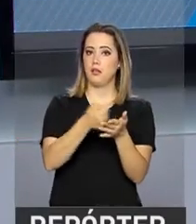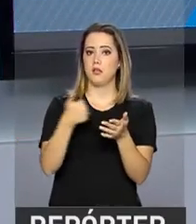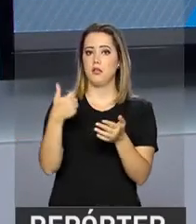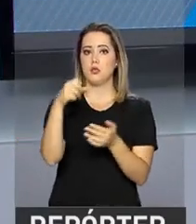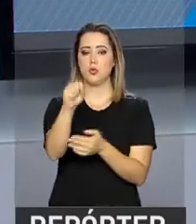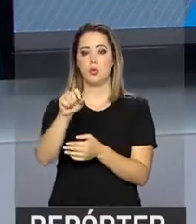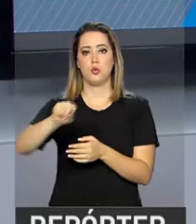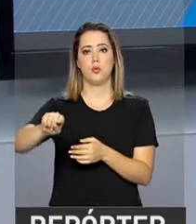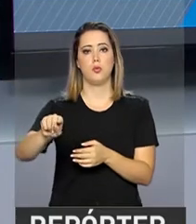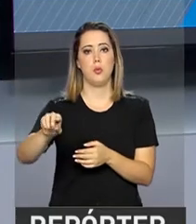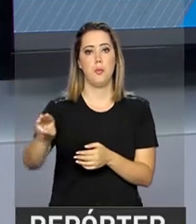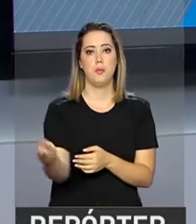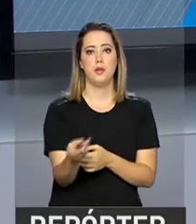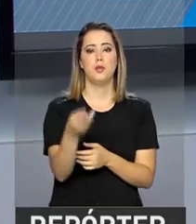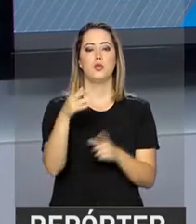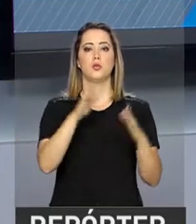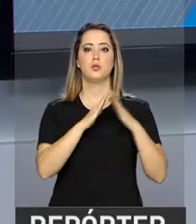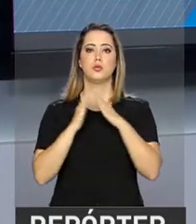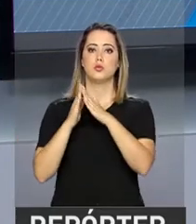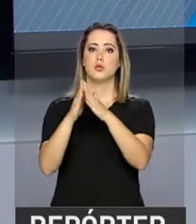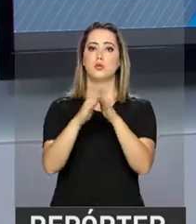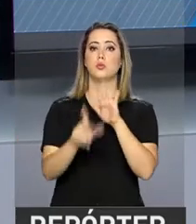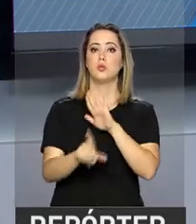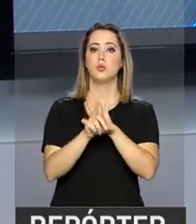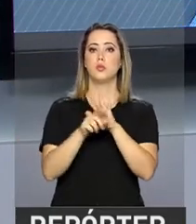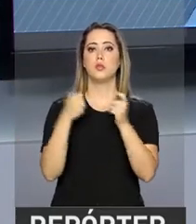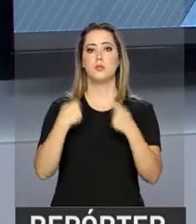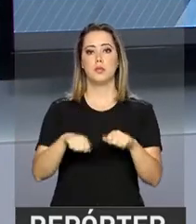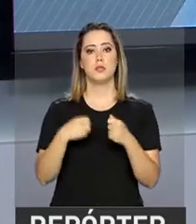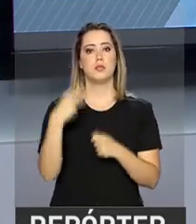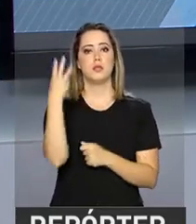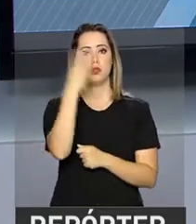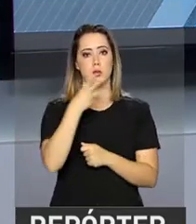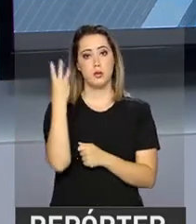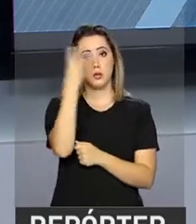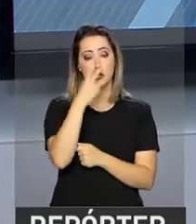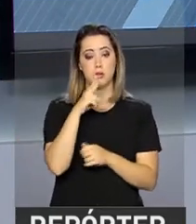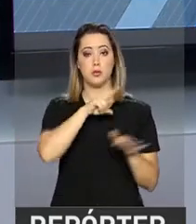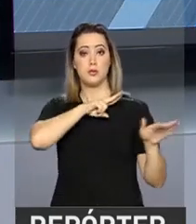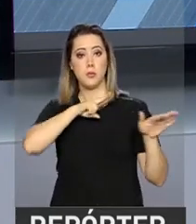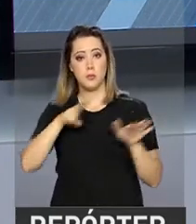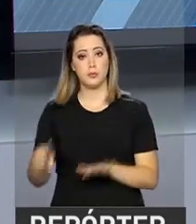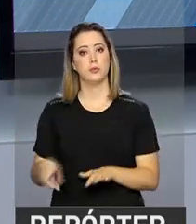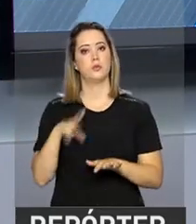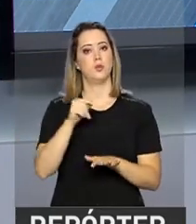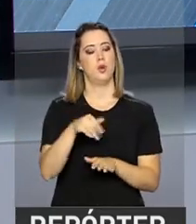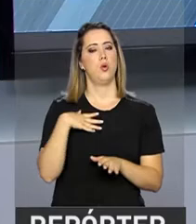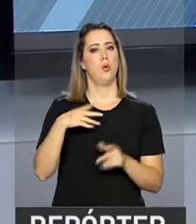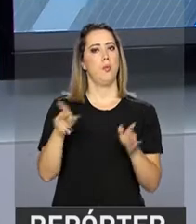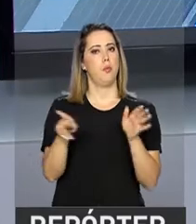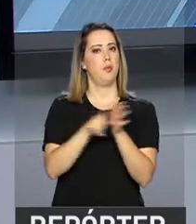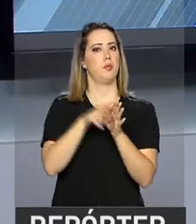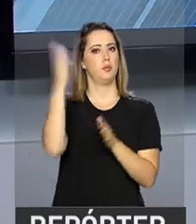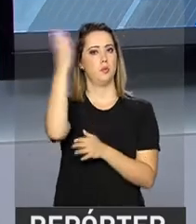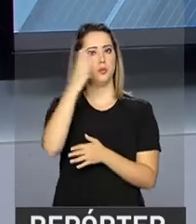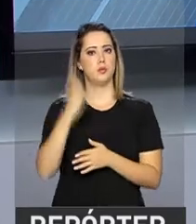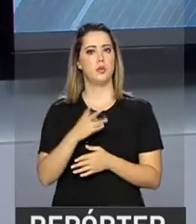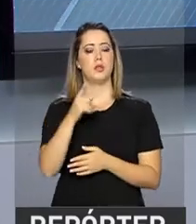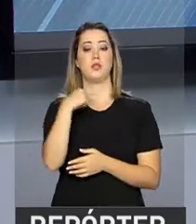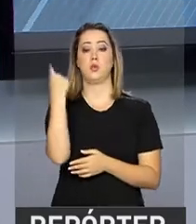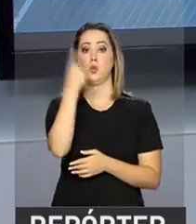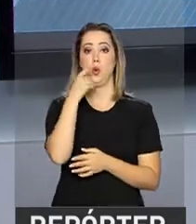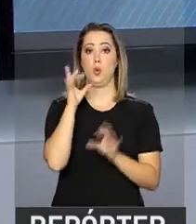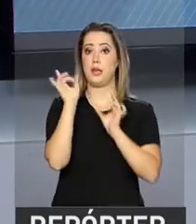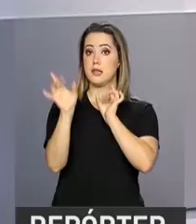de residências. Por lei, esses canais devem ter pelo menos 3 horas e meia por semana com conteúdo nacional e em